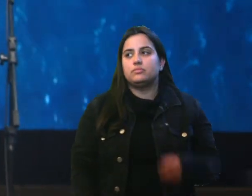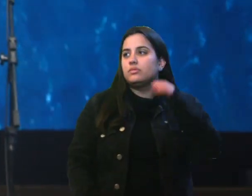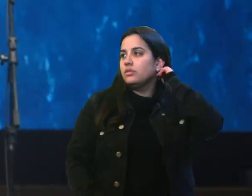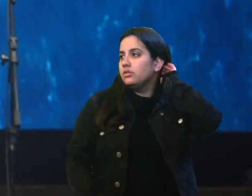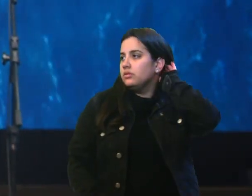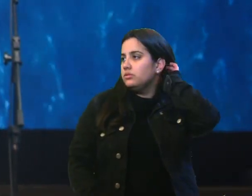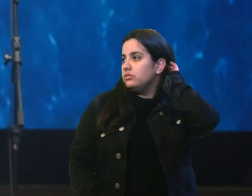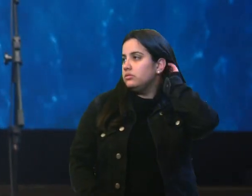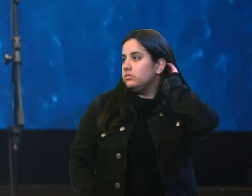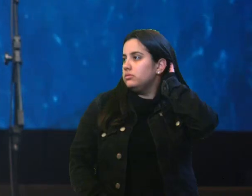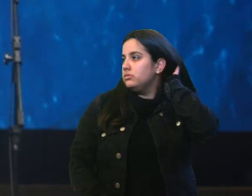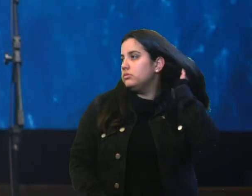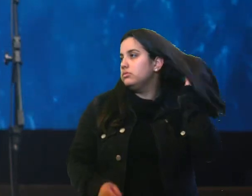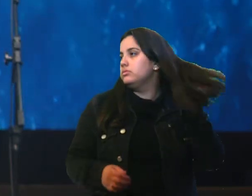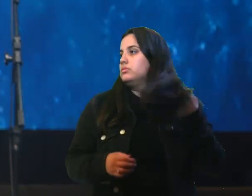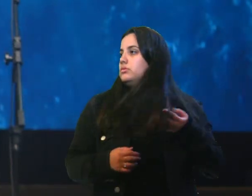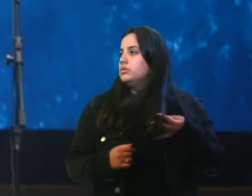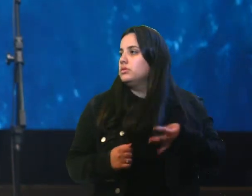Sabe?